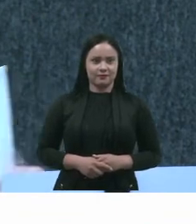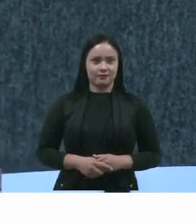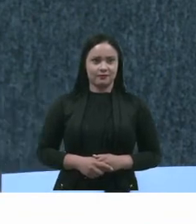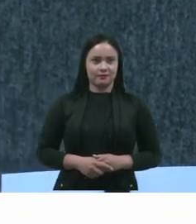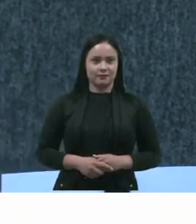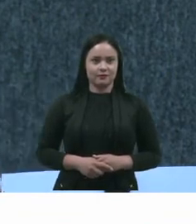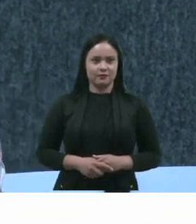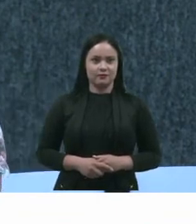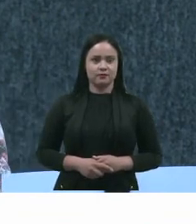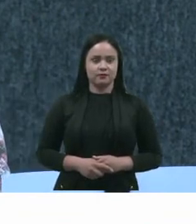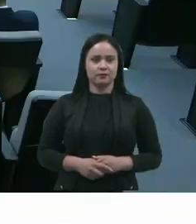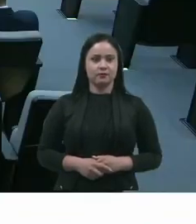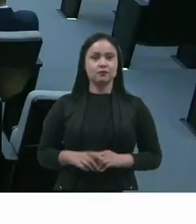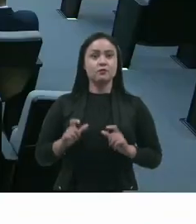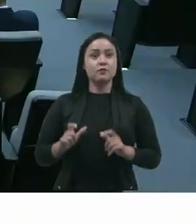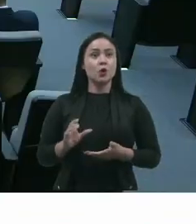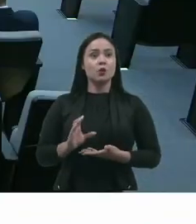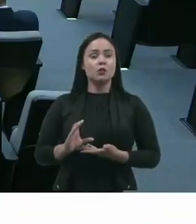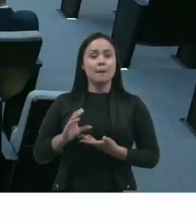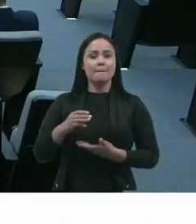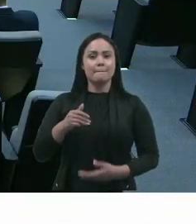Cadê o conselheiro